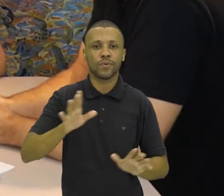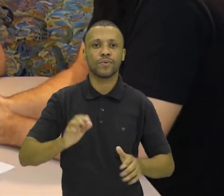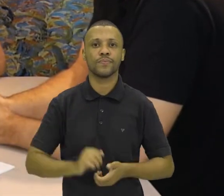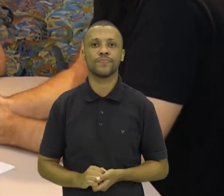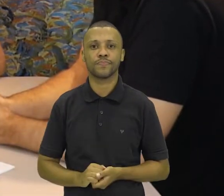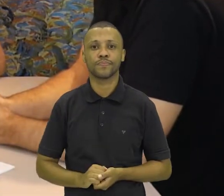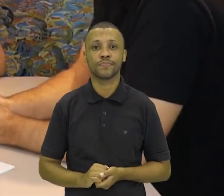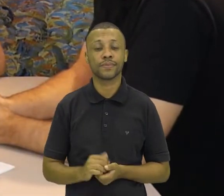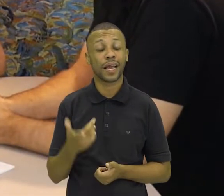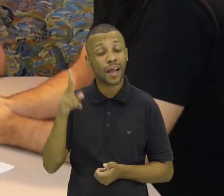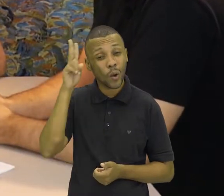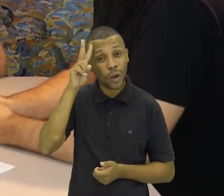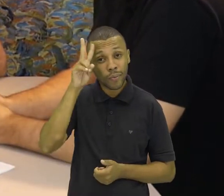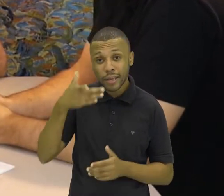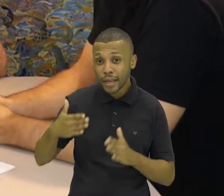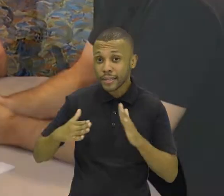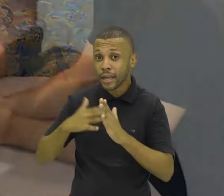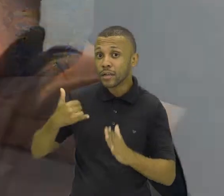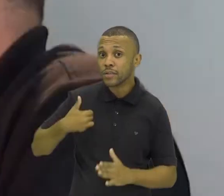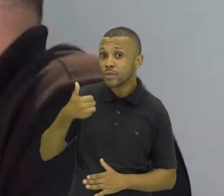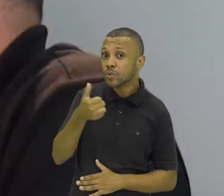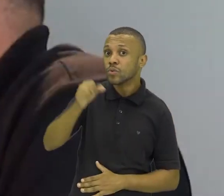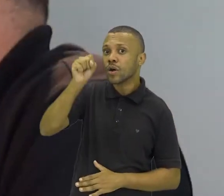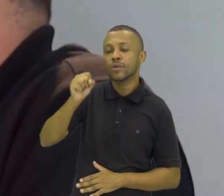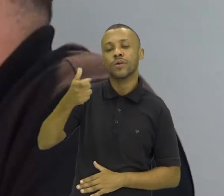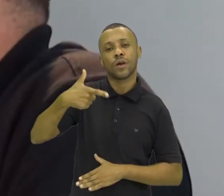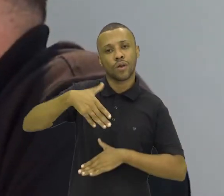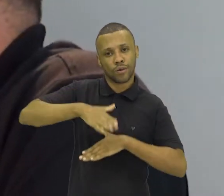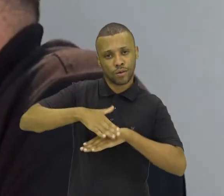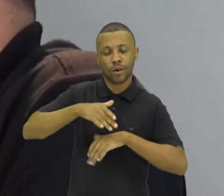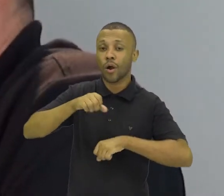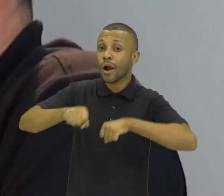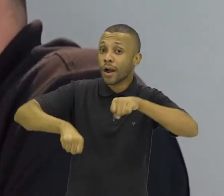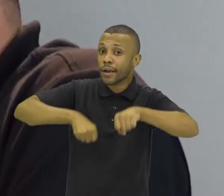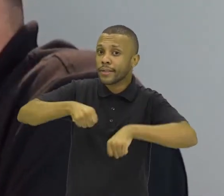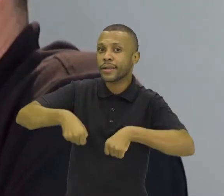precisa esperar, foi difícil. Até os 18 eu andei, então fazia